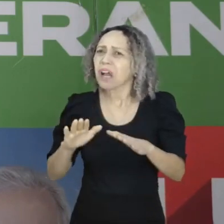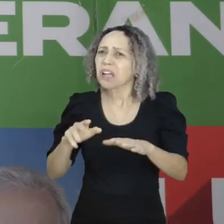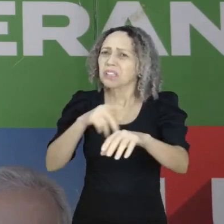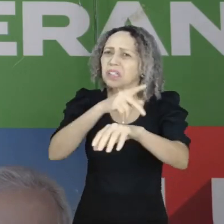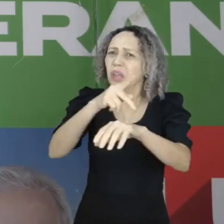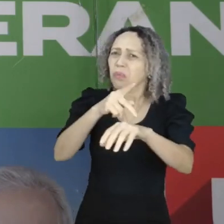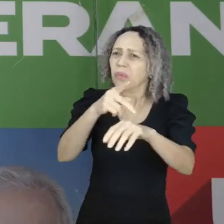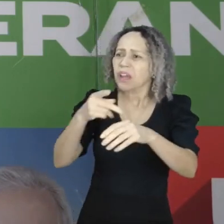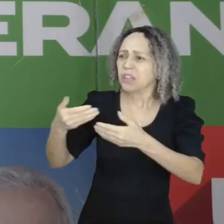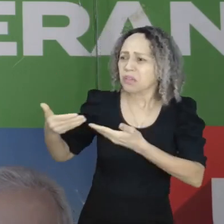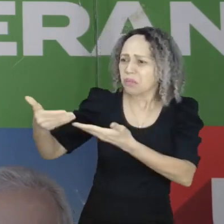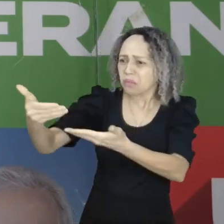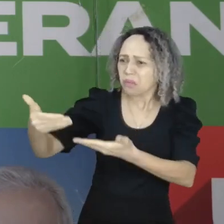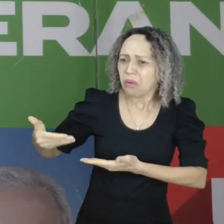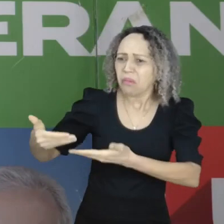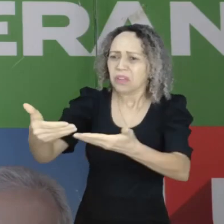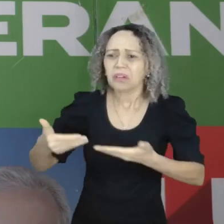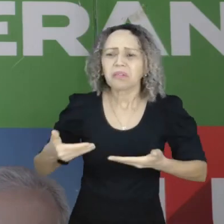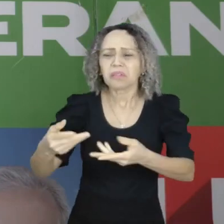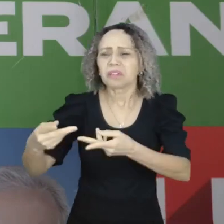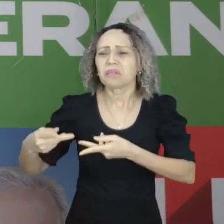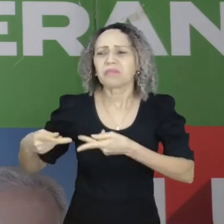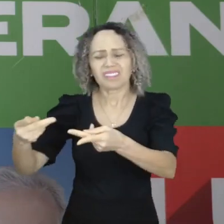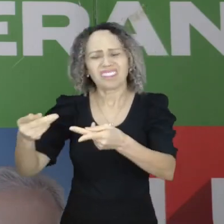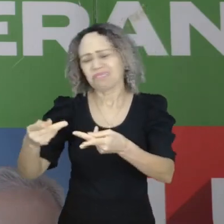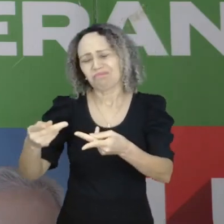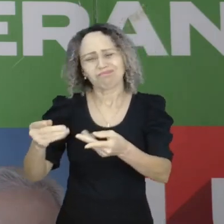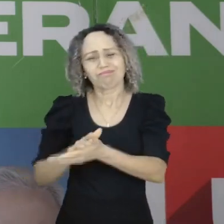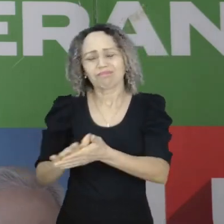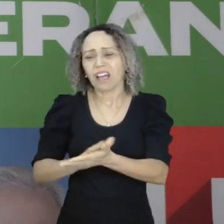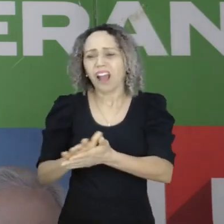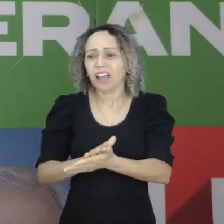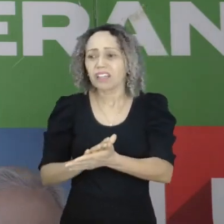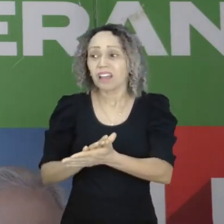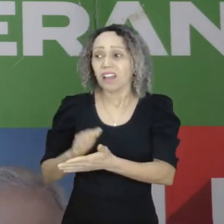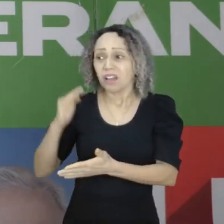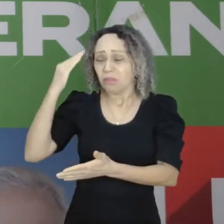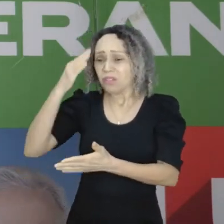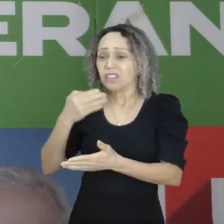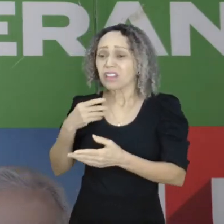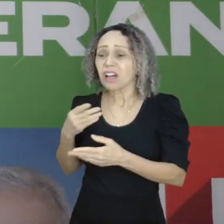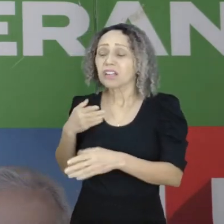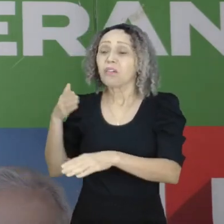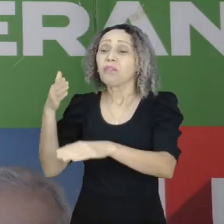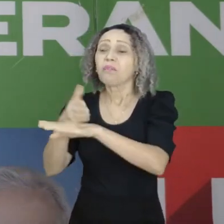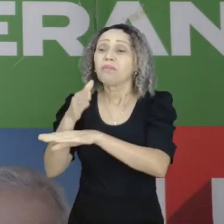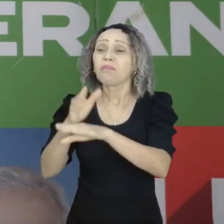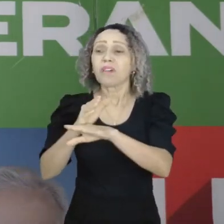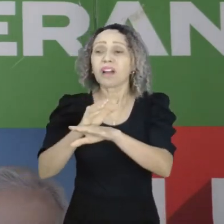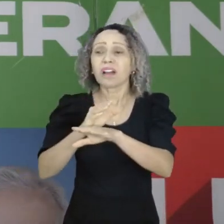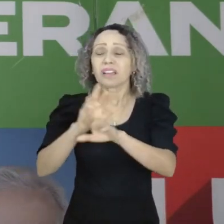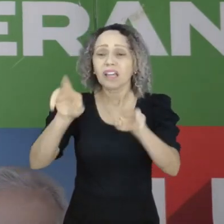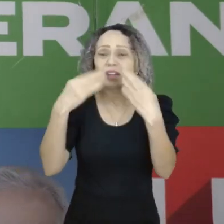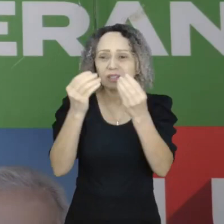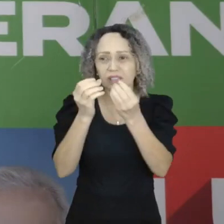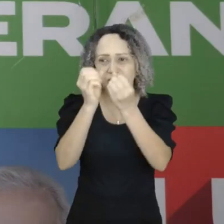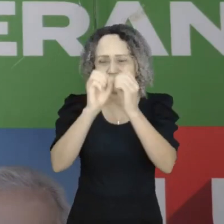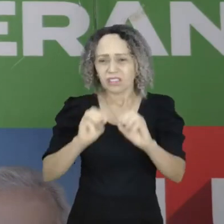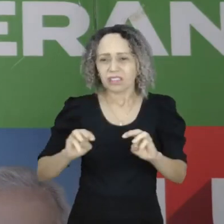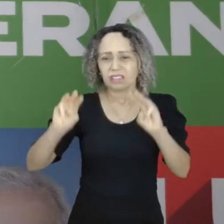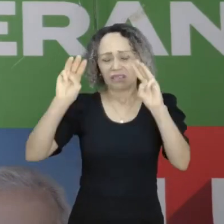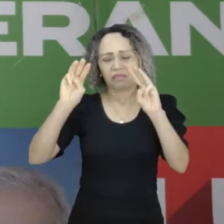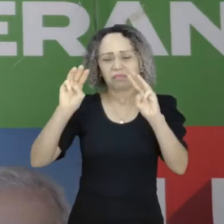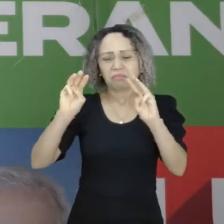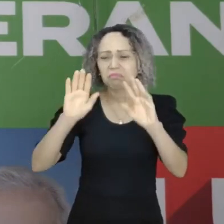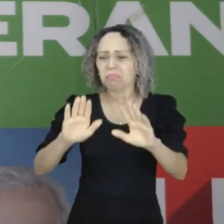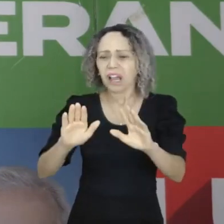país. Ele vai numa conferência das Nações Unidas, ninguém quer almoçar com ele, ninguém quer bilateral com ele. Ou seja, é